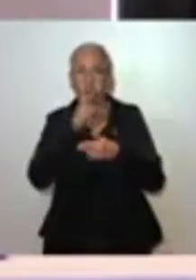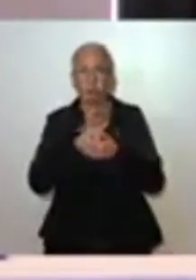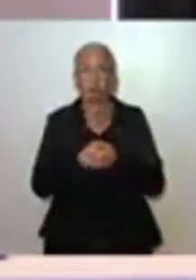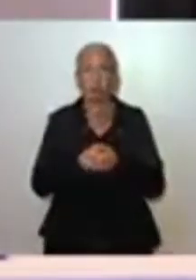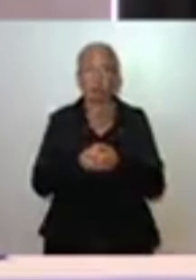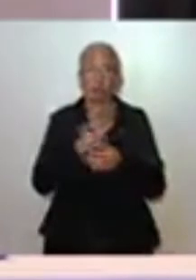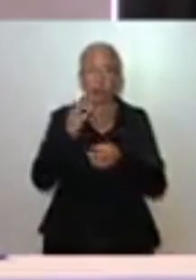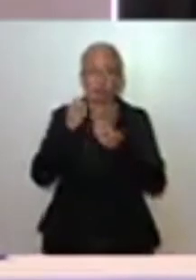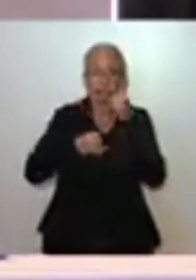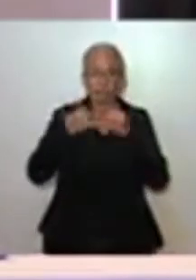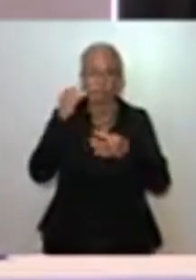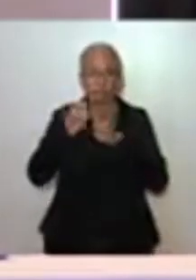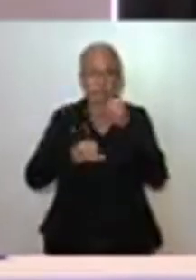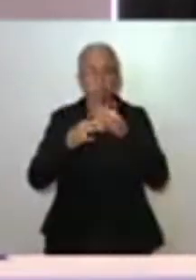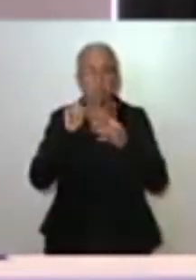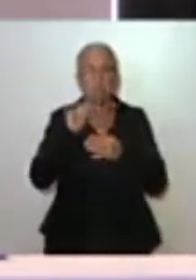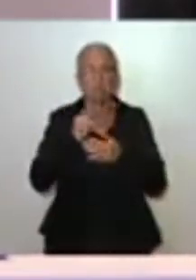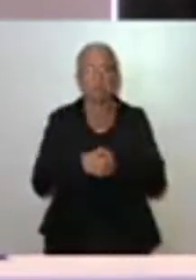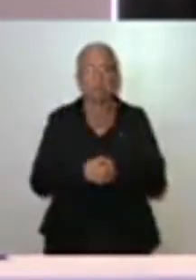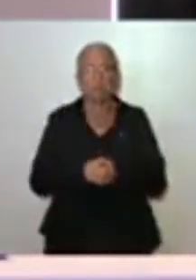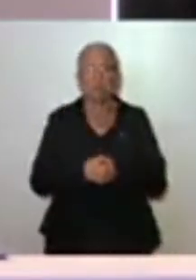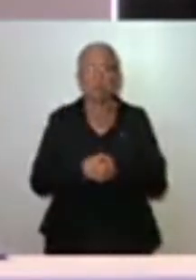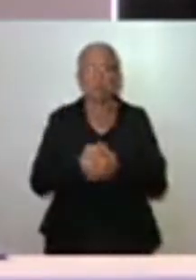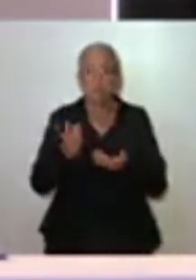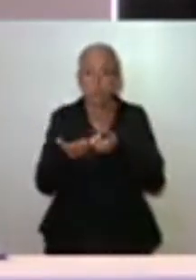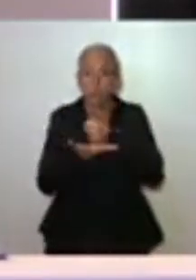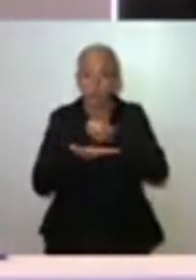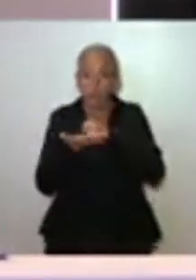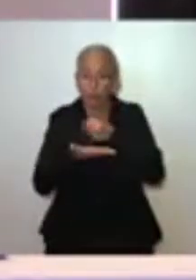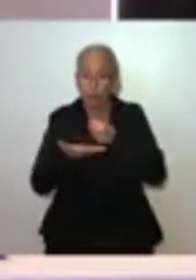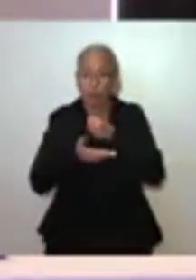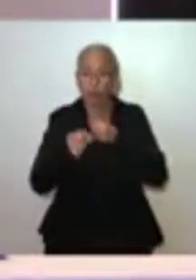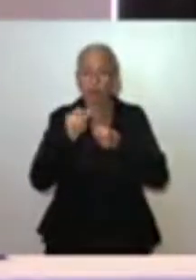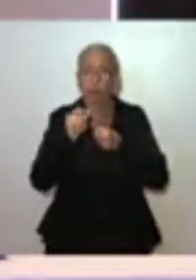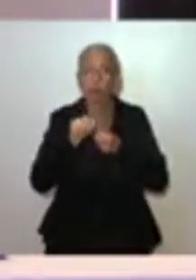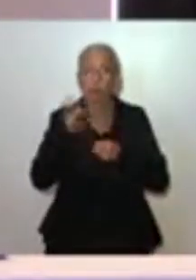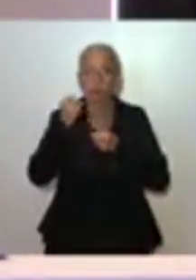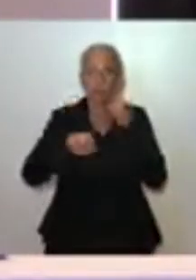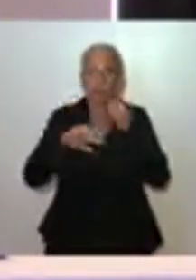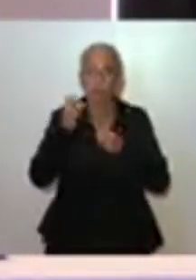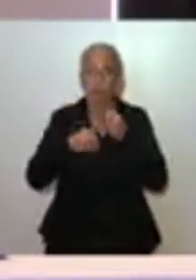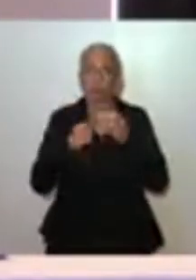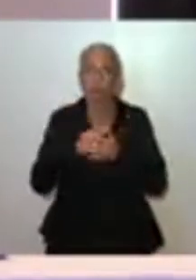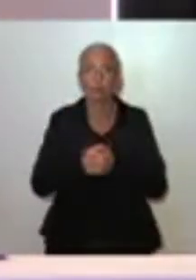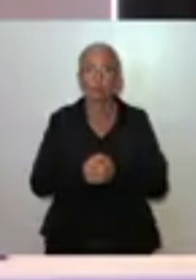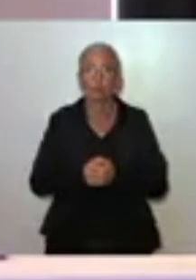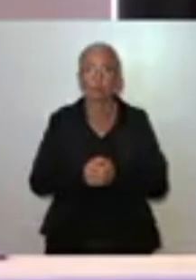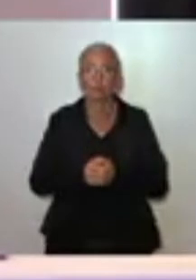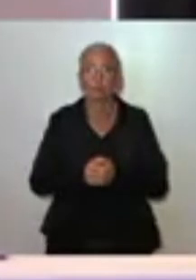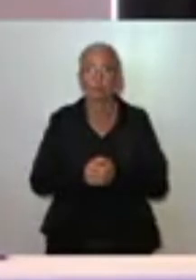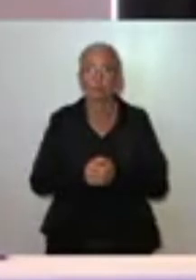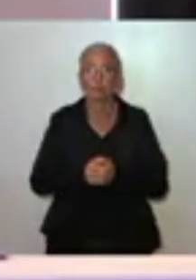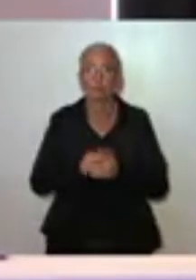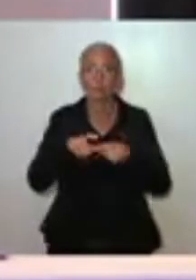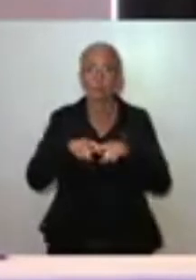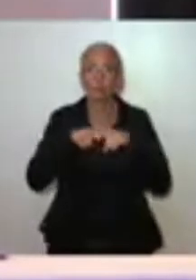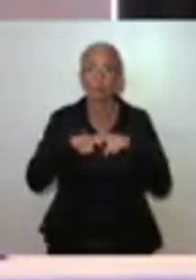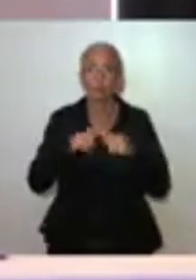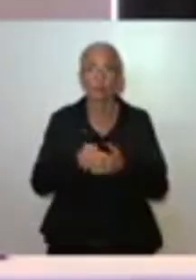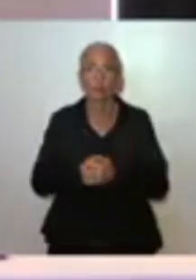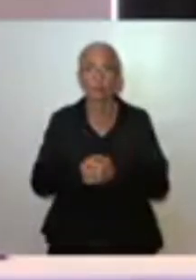mais assim um superficialmente é um pouco isso que eu expliquei portanto